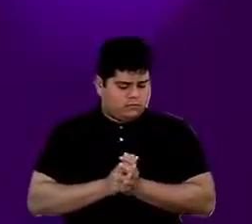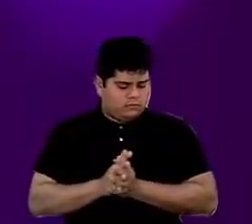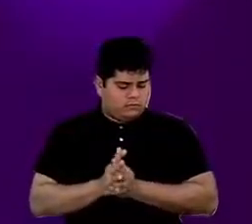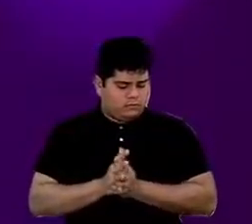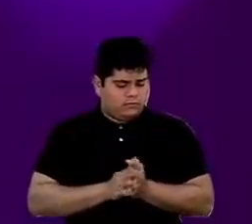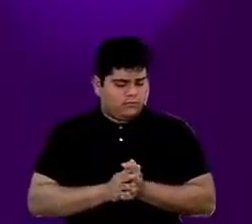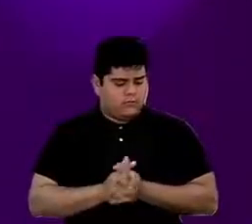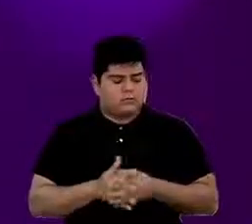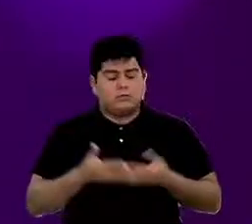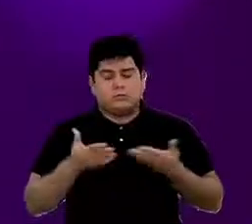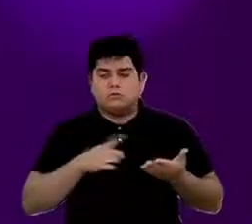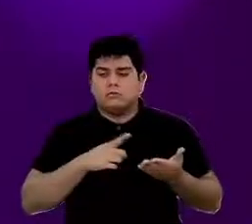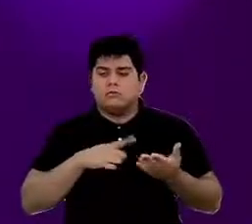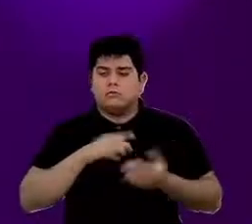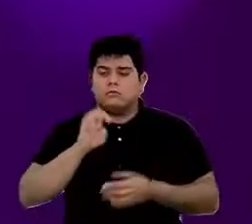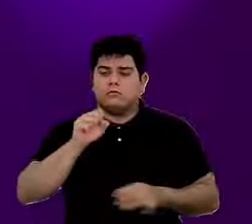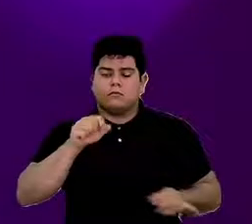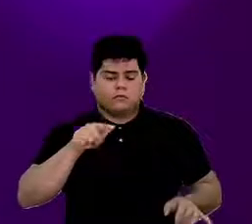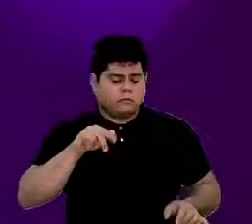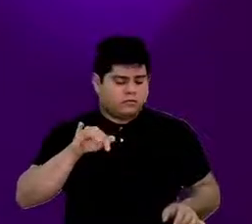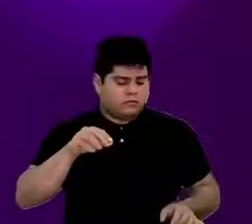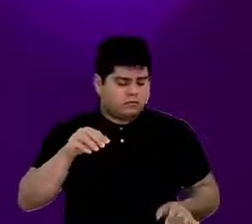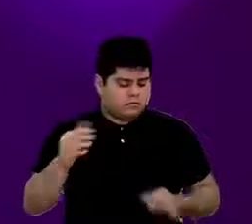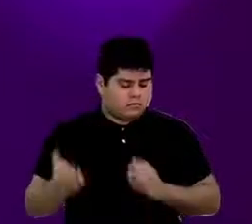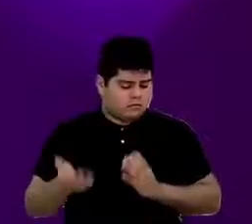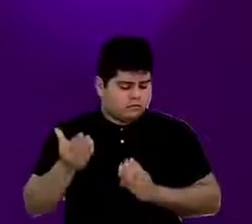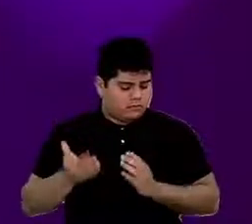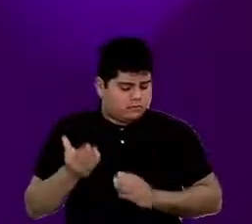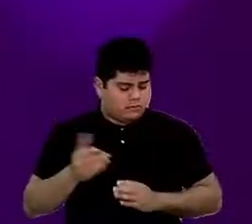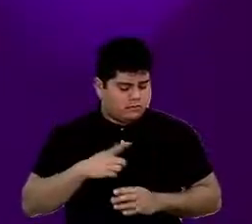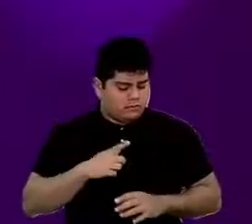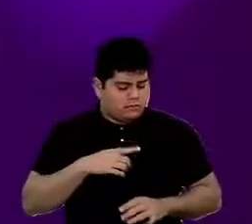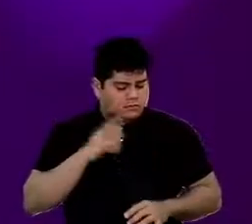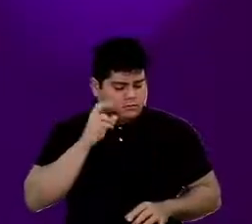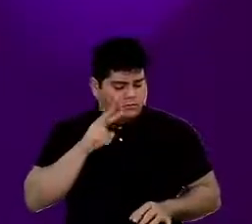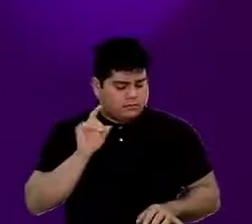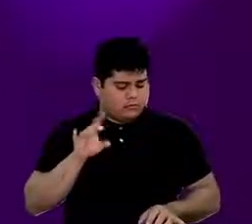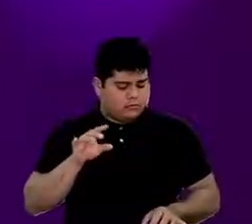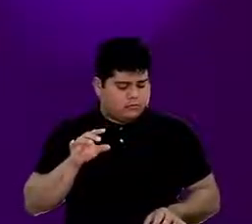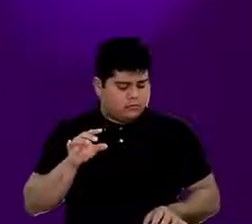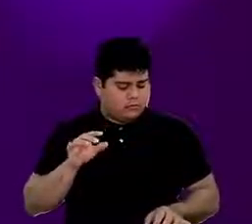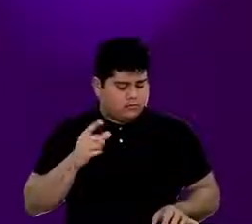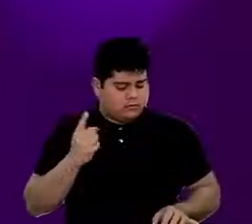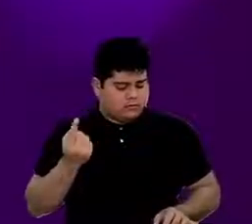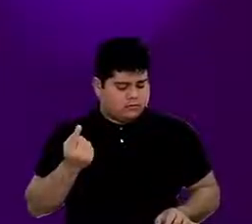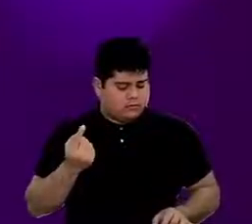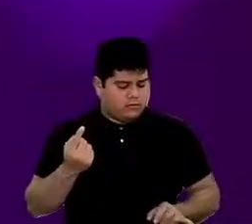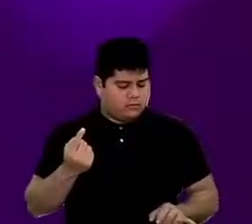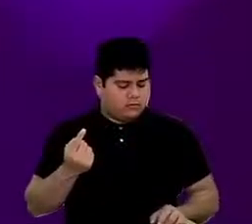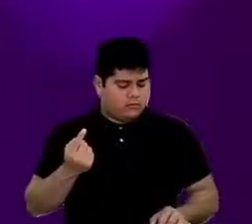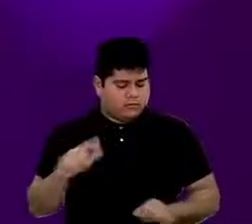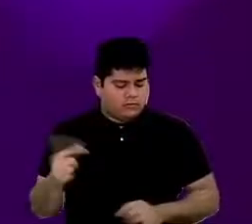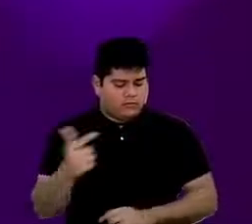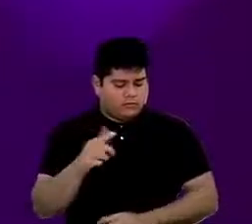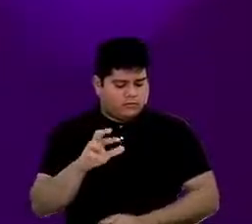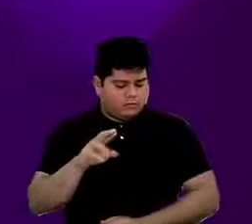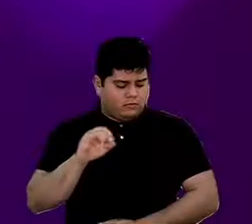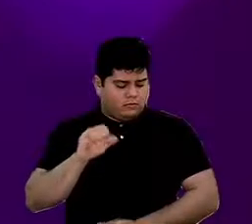balanceada, uma isquemia equilibrada, que a gente viu só uma ponta do iceberg. Sem a reserva de fluxo, a gente